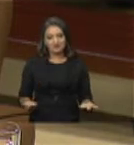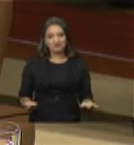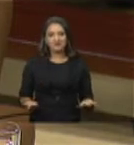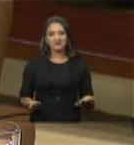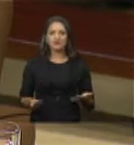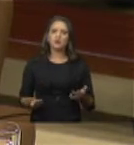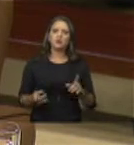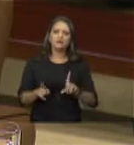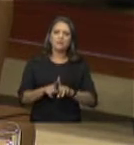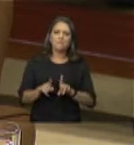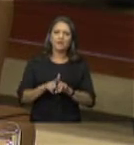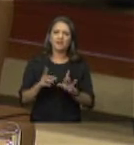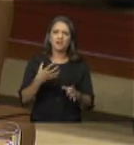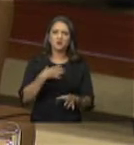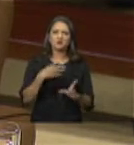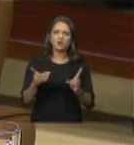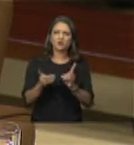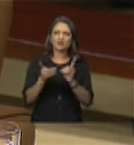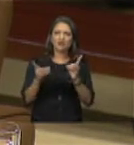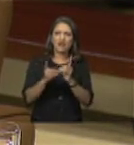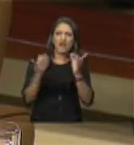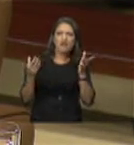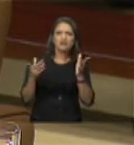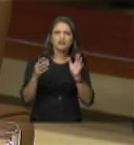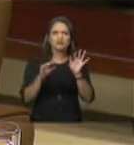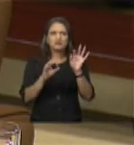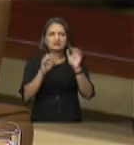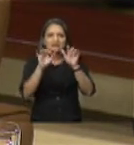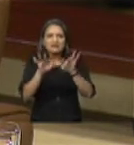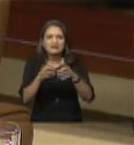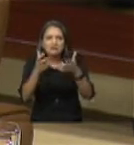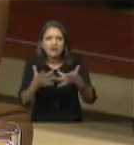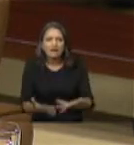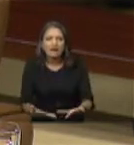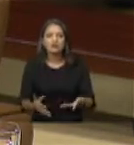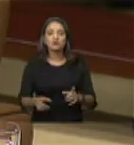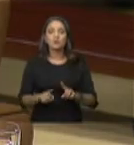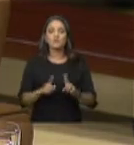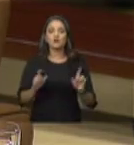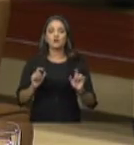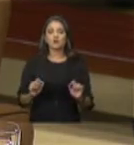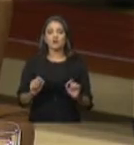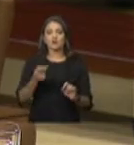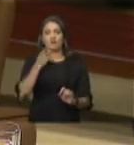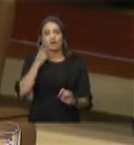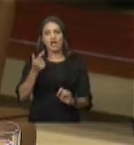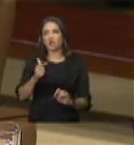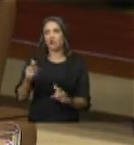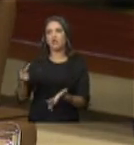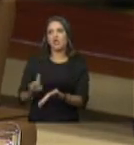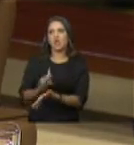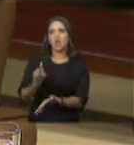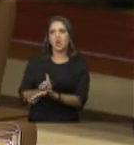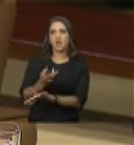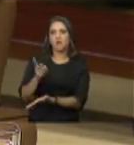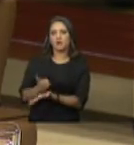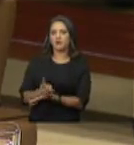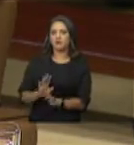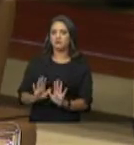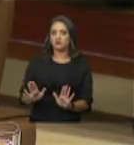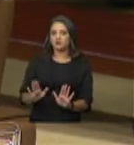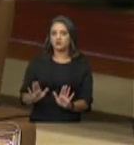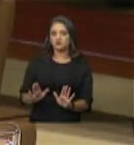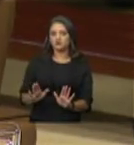didáticamente exemplarmente postas a questão atinente a ausência de erro de fato bom isto não é